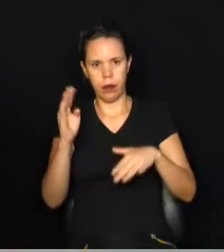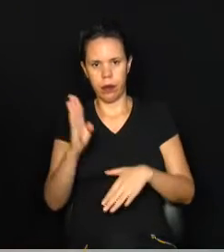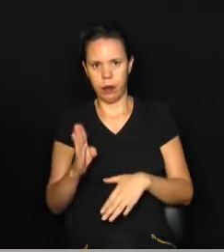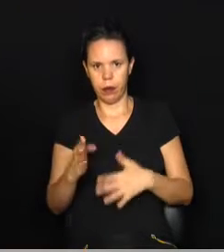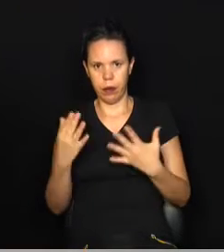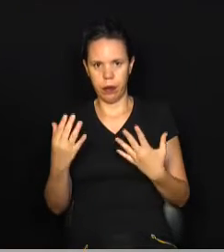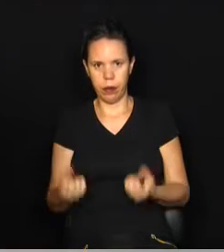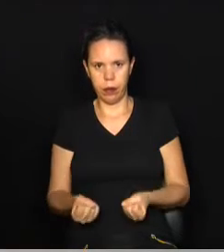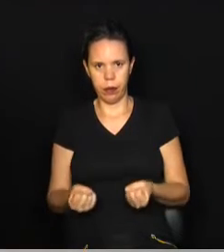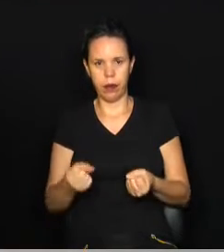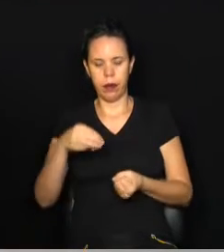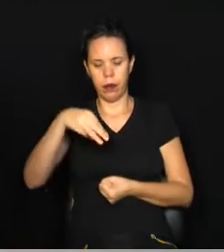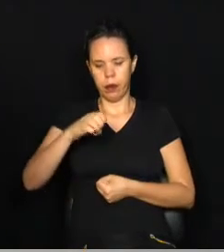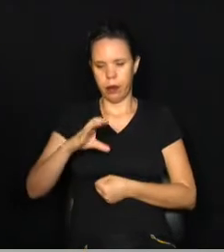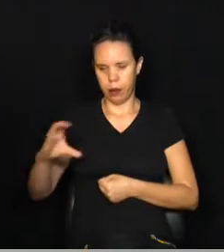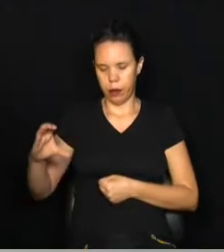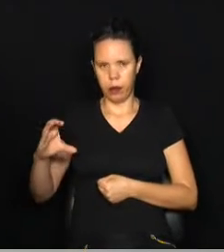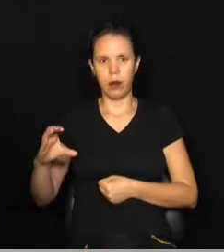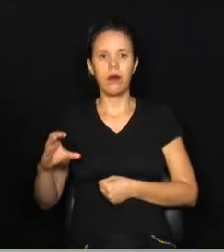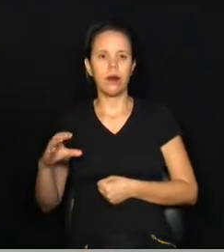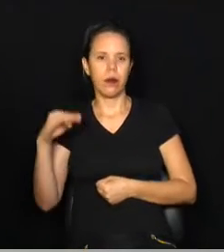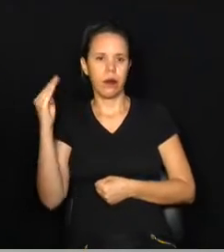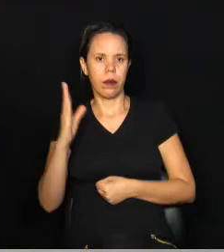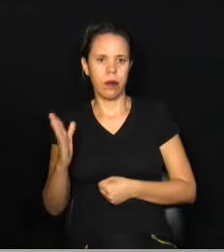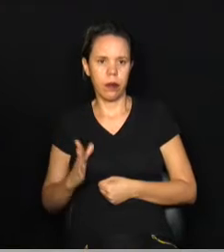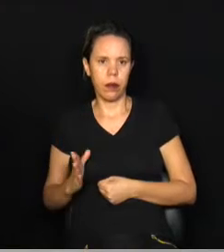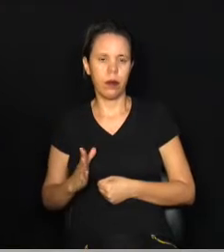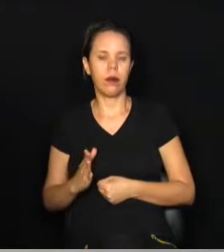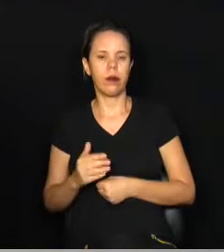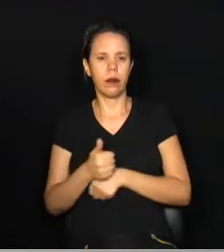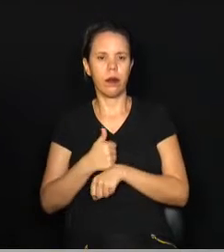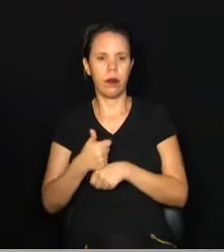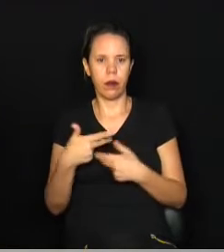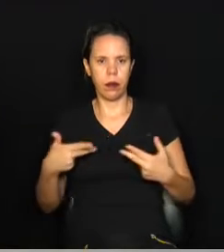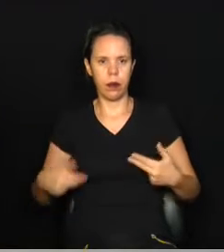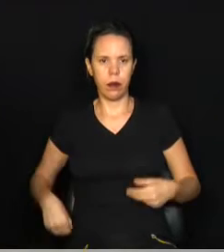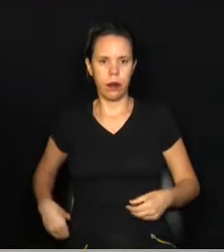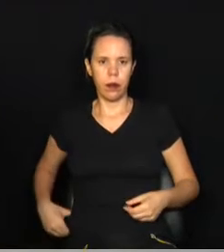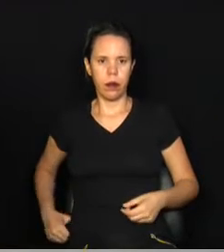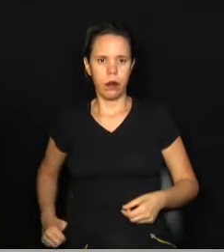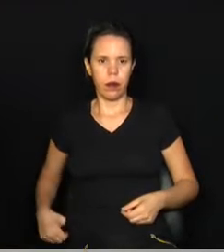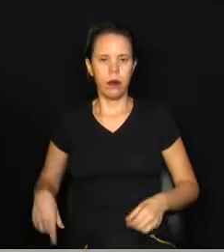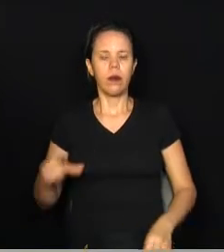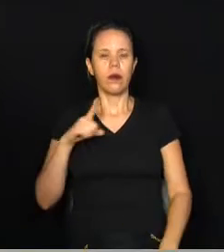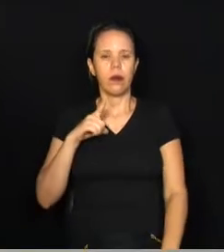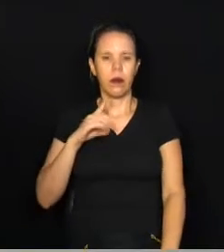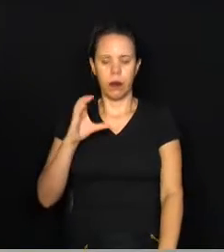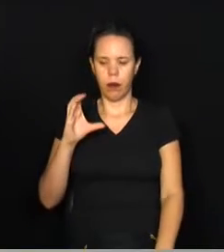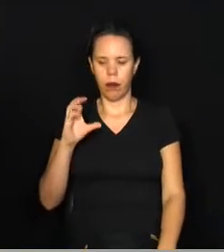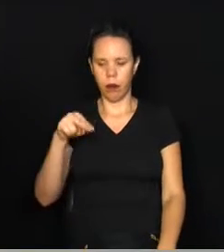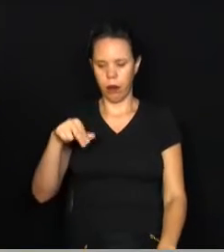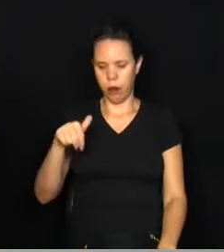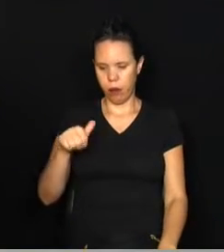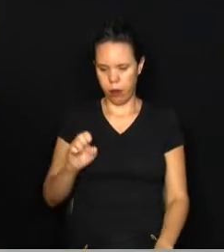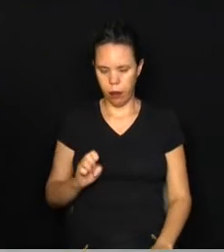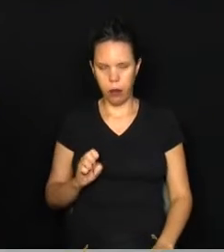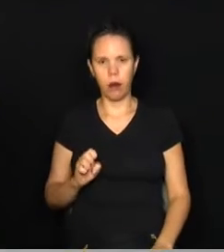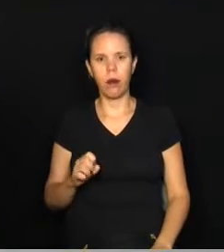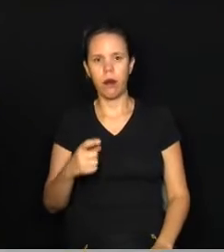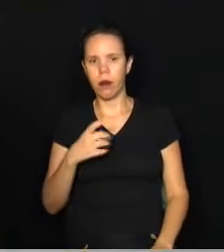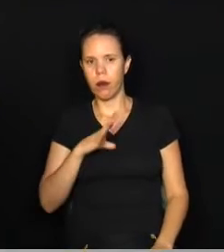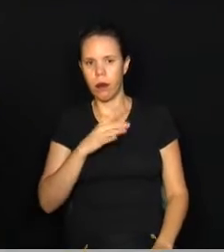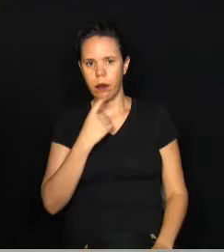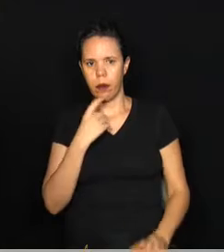reconhecida pelo MEC, reconhecida na Classificação Brasileira de Ocupações, que tem o seu QNAE, que no caso da cidade de Campinas tem o